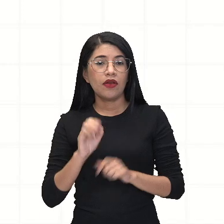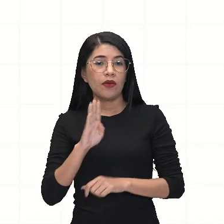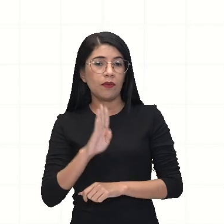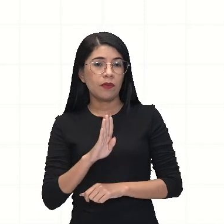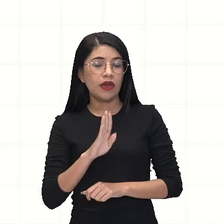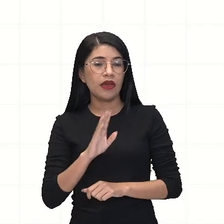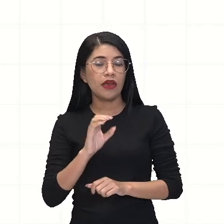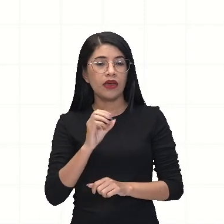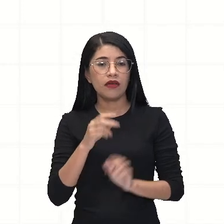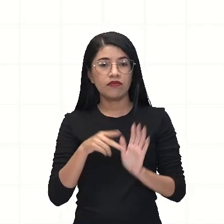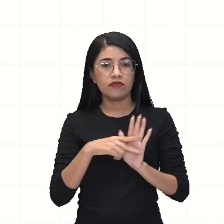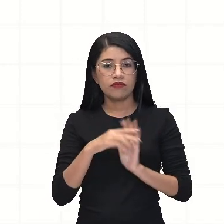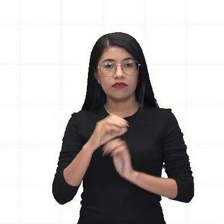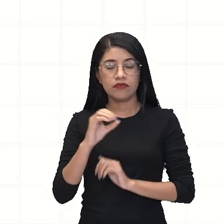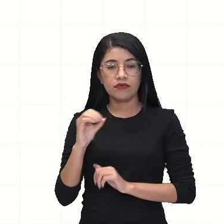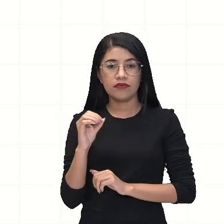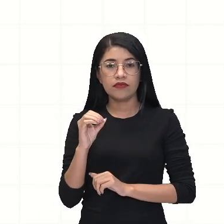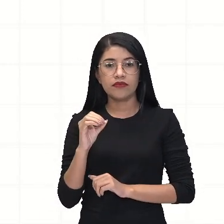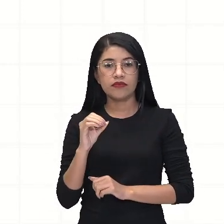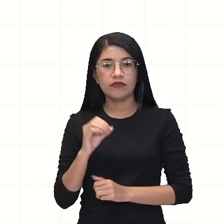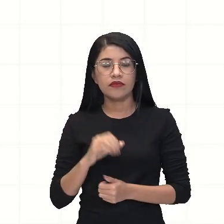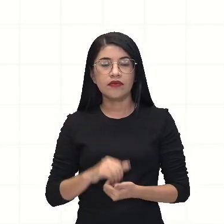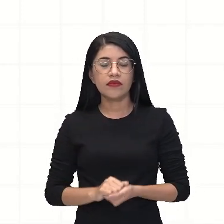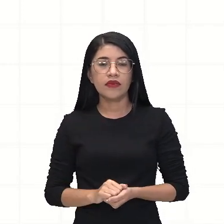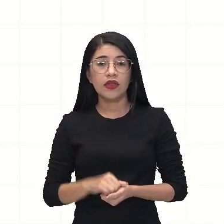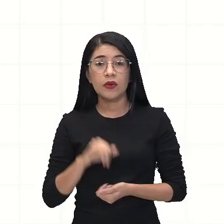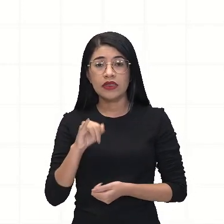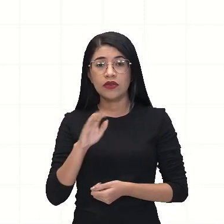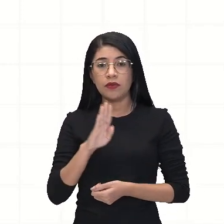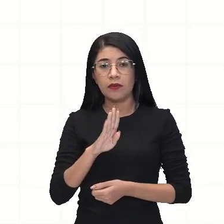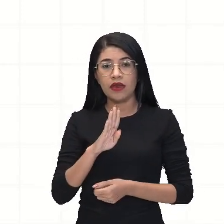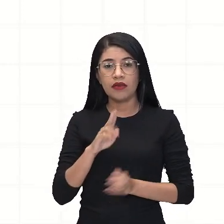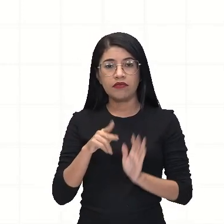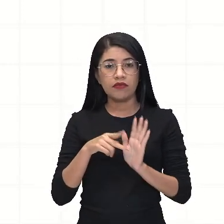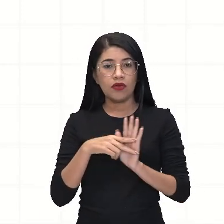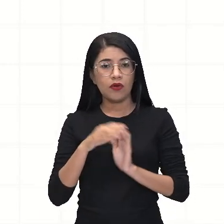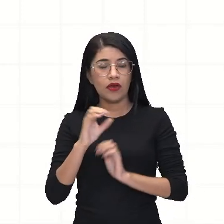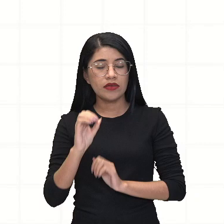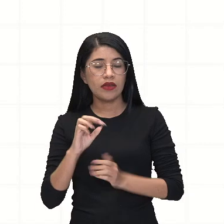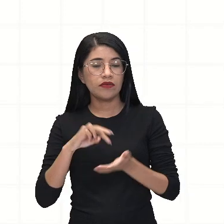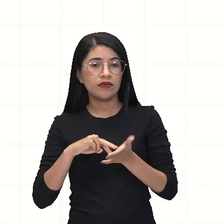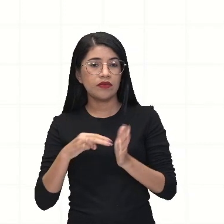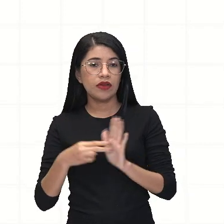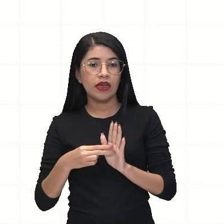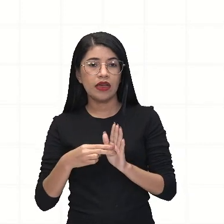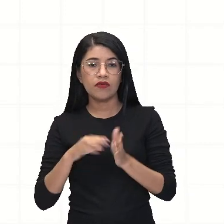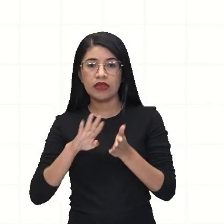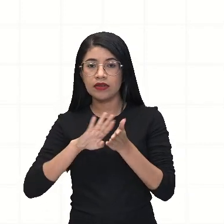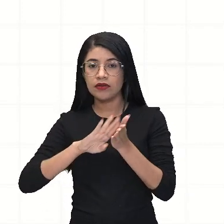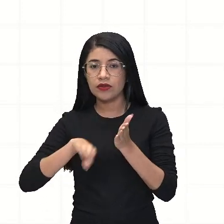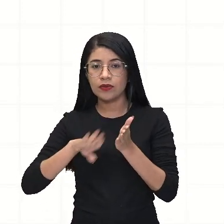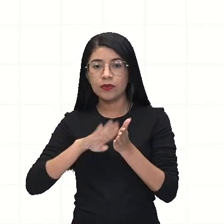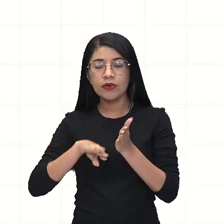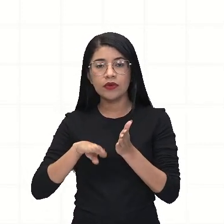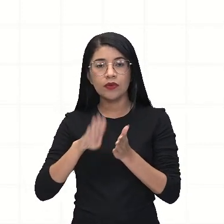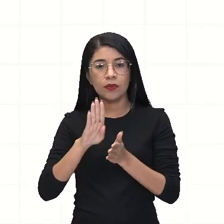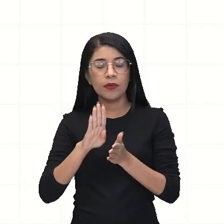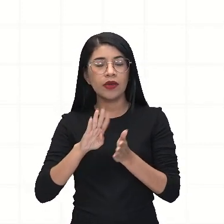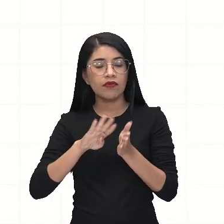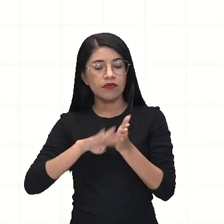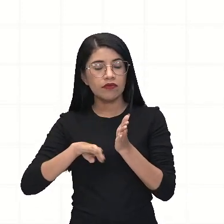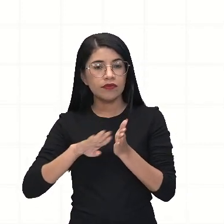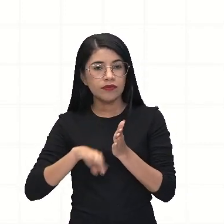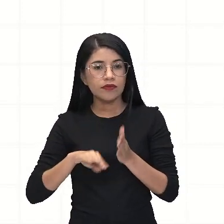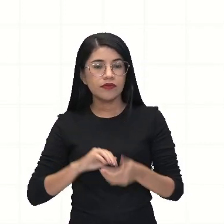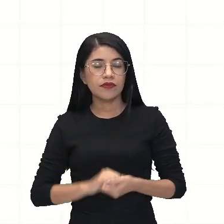então, quando esse b aqui for zero, quer dizer que eu não vou ter essa parte da função. Então, a minha função só